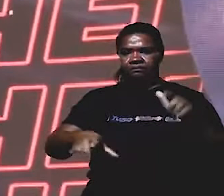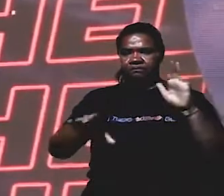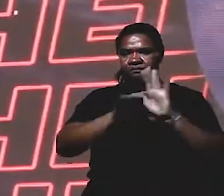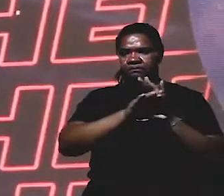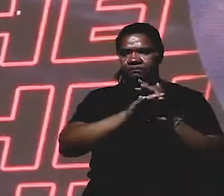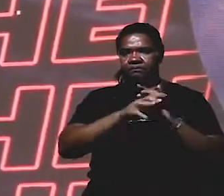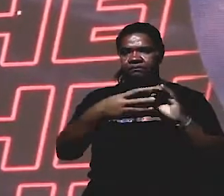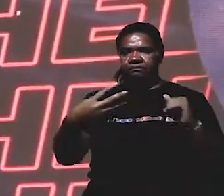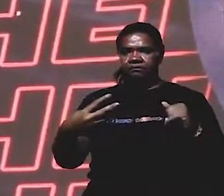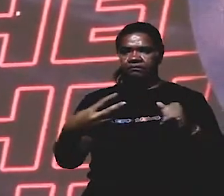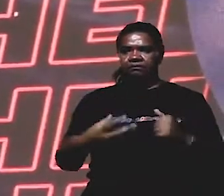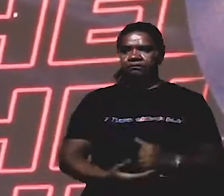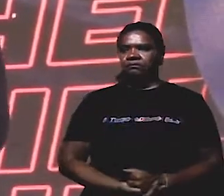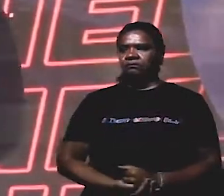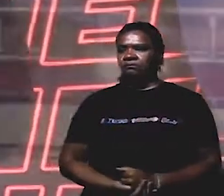capítulo de número 3.